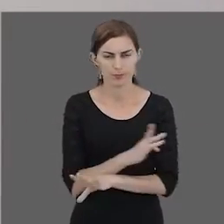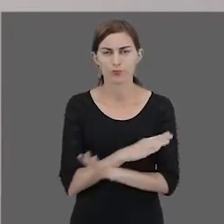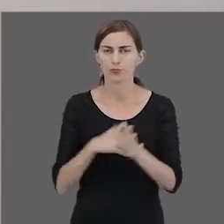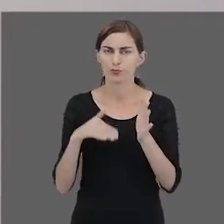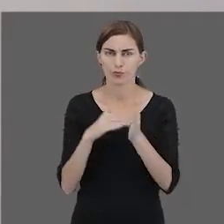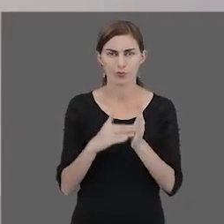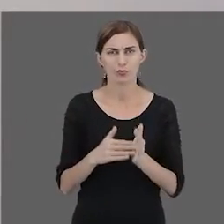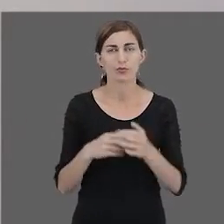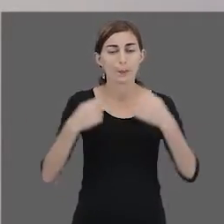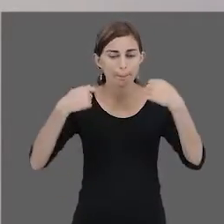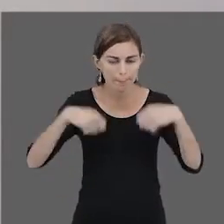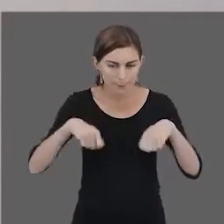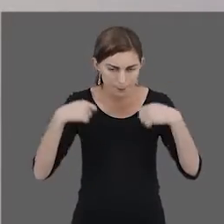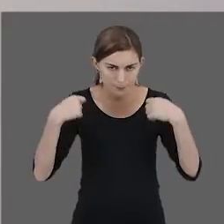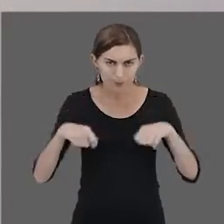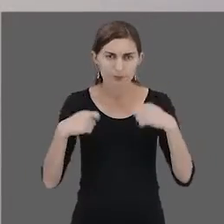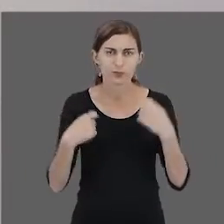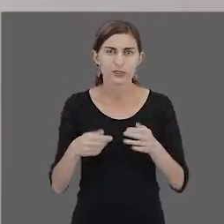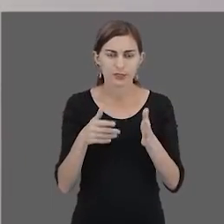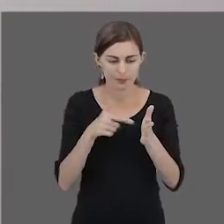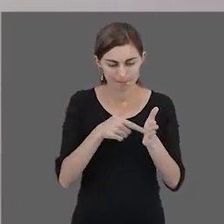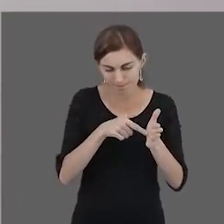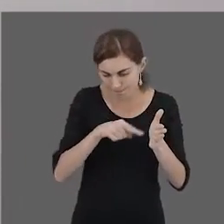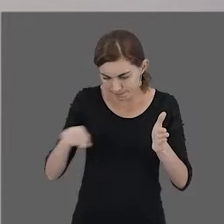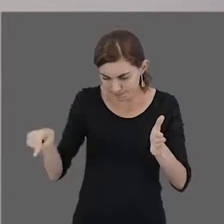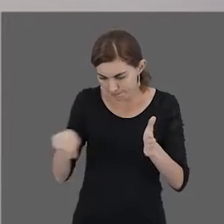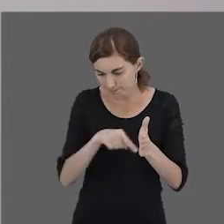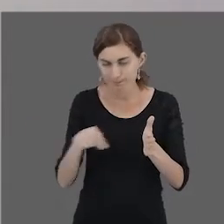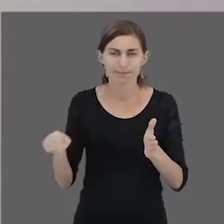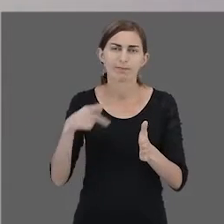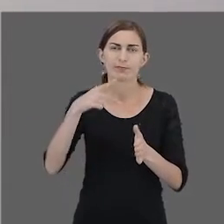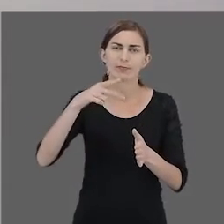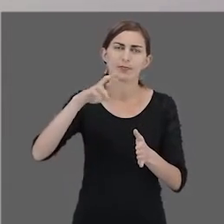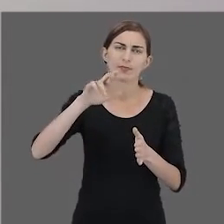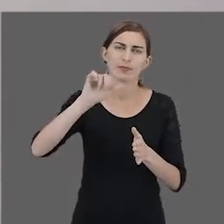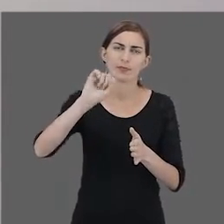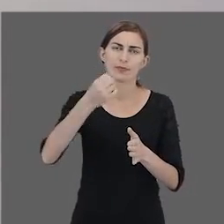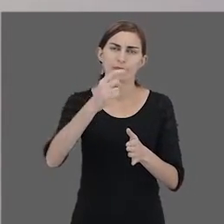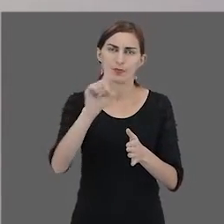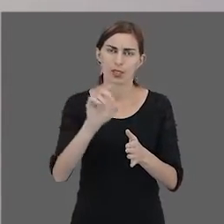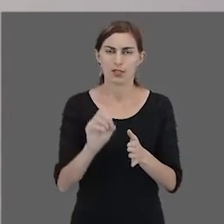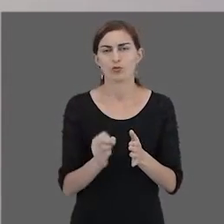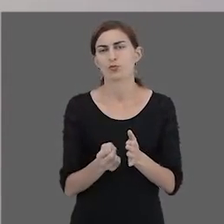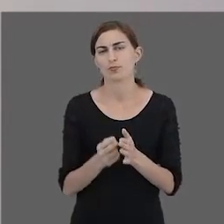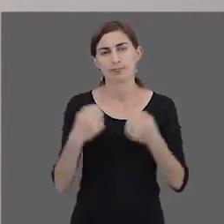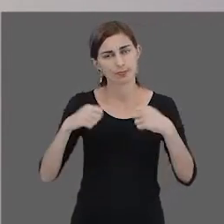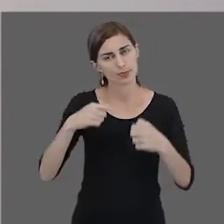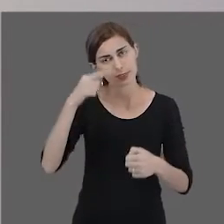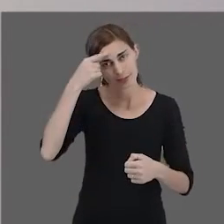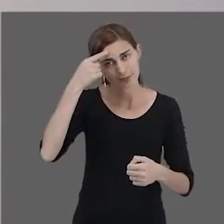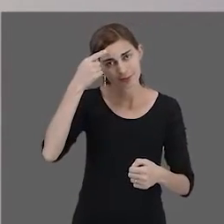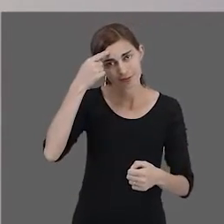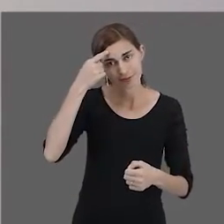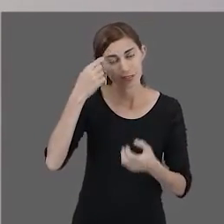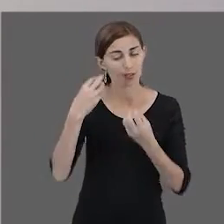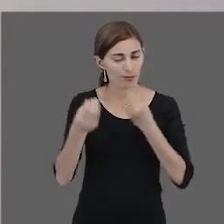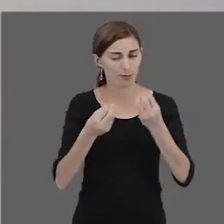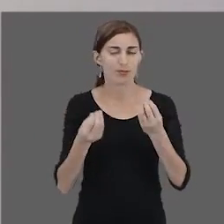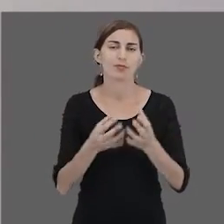prestação de contas, ela tem que ser dentro desse prazo, né? Então, é preciso vocês se atentarem com